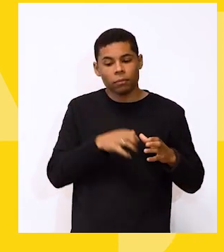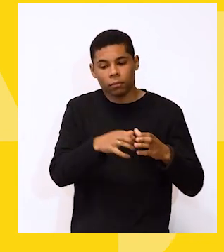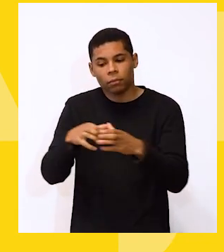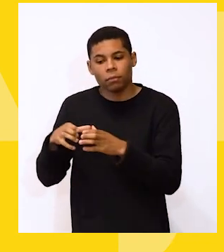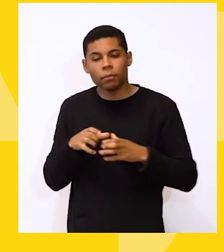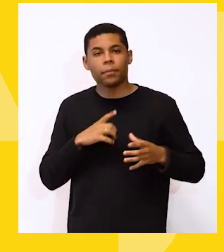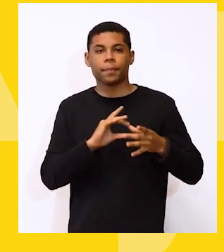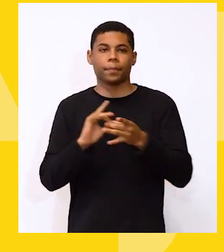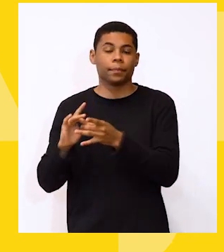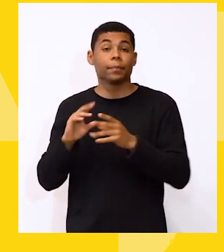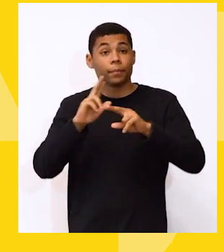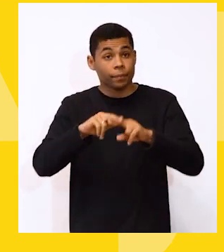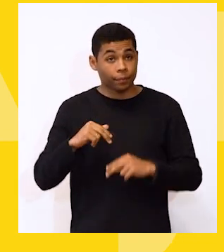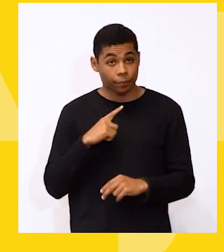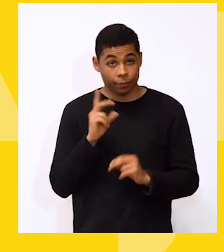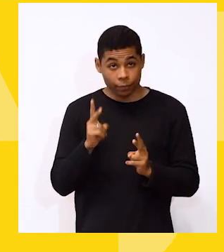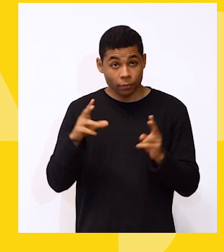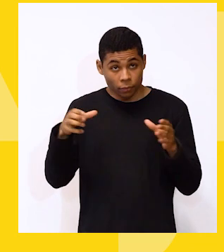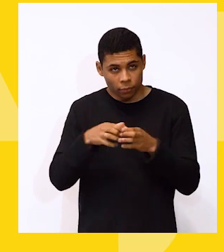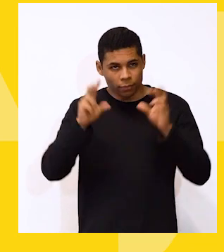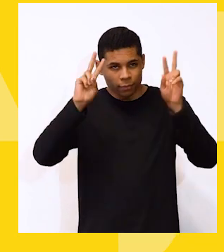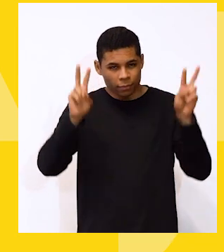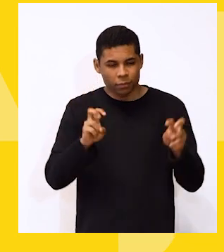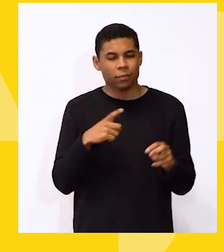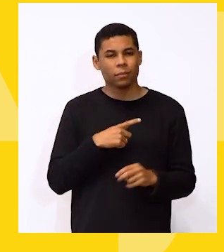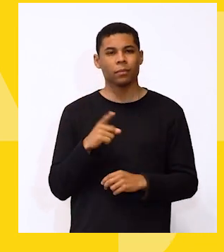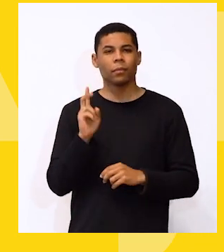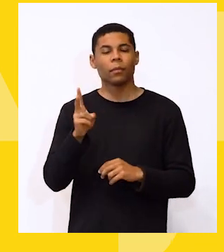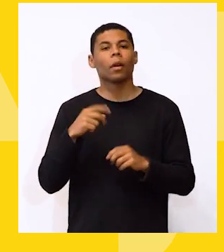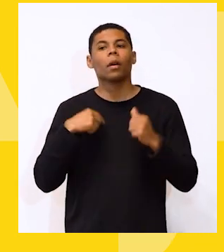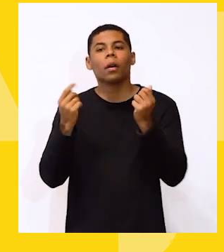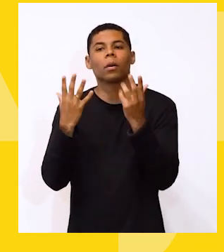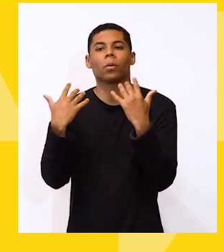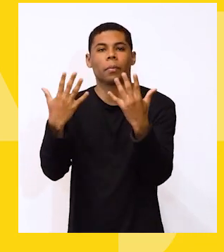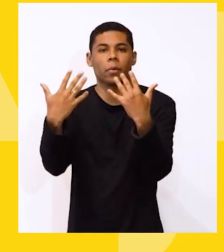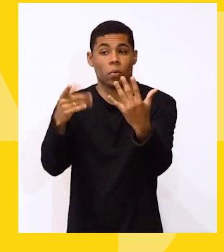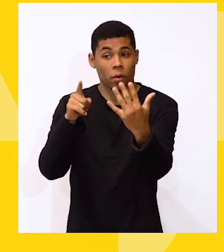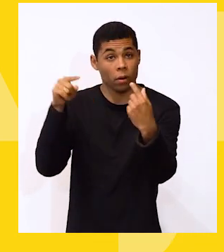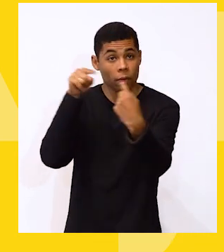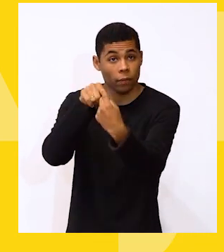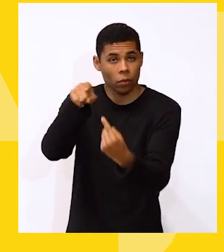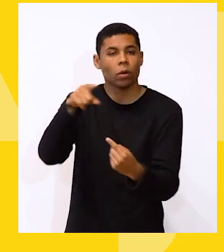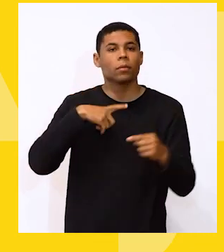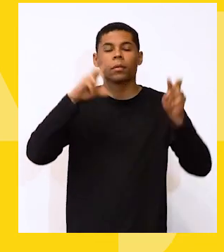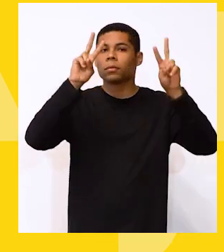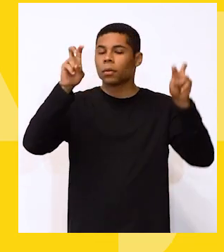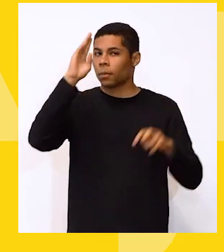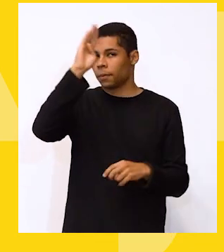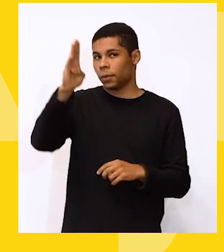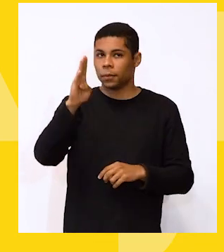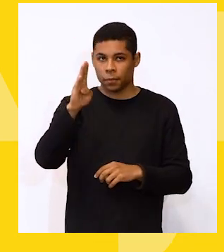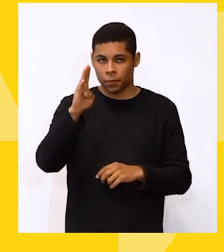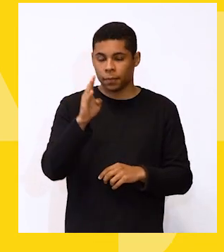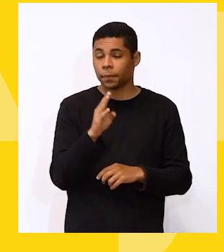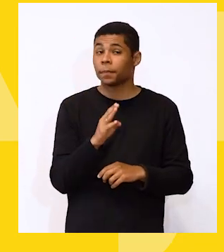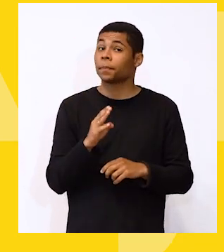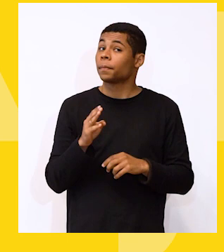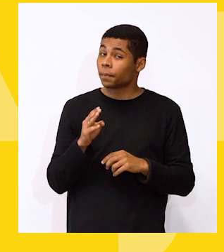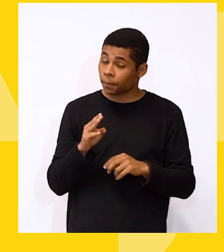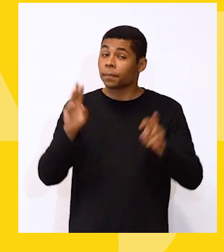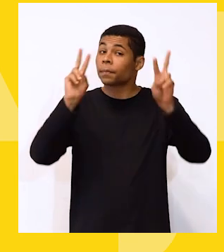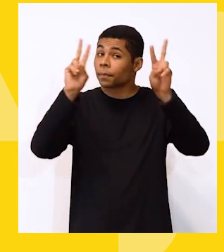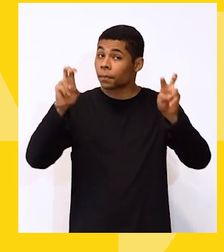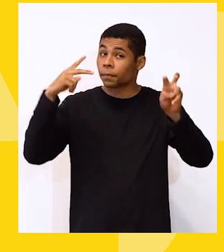dentro do eixo temático de Cultura pecuária os alencamos os temas principais dentro